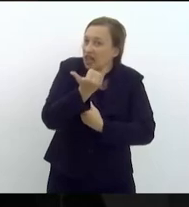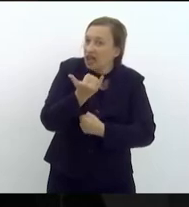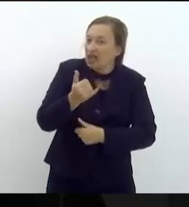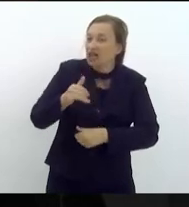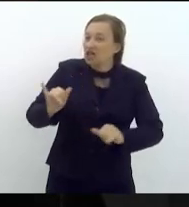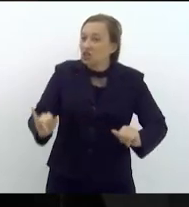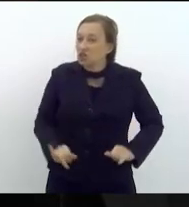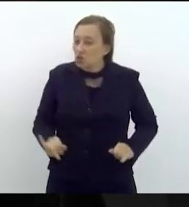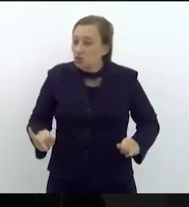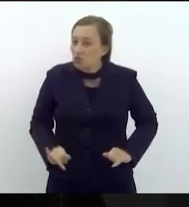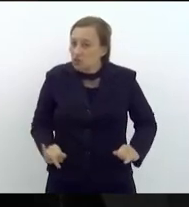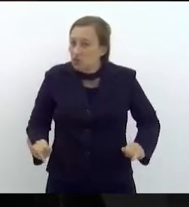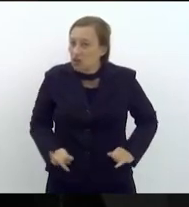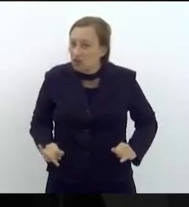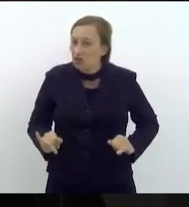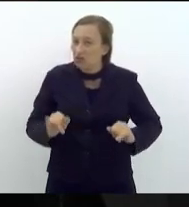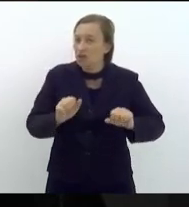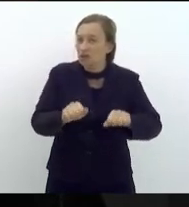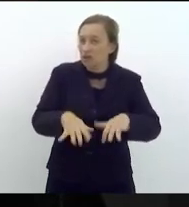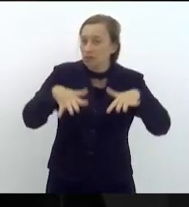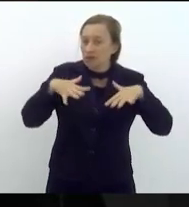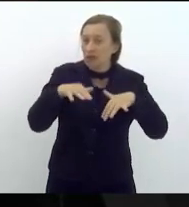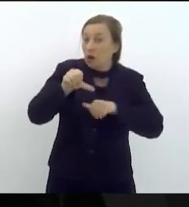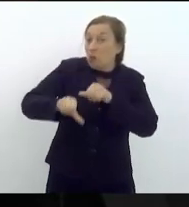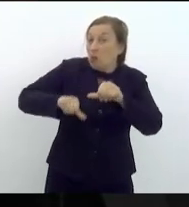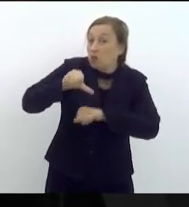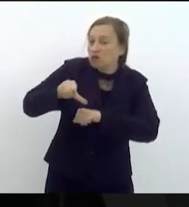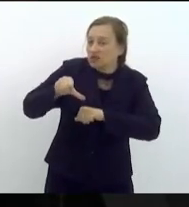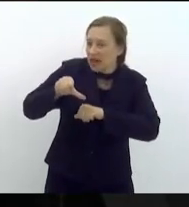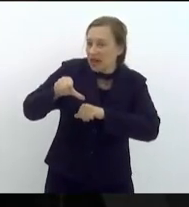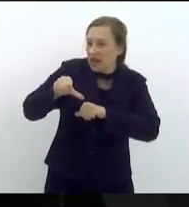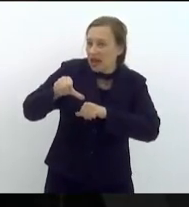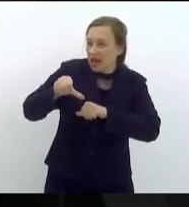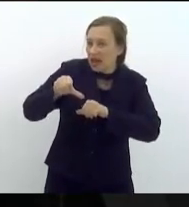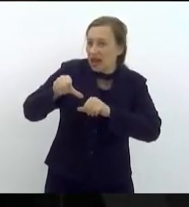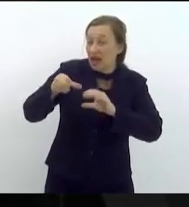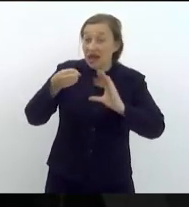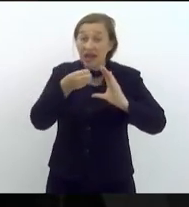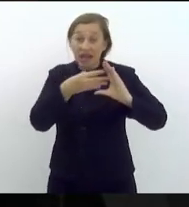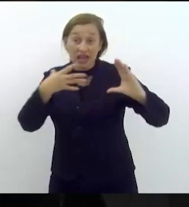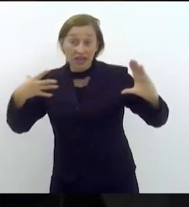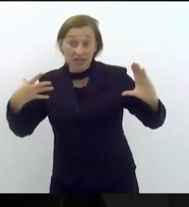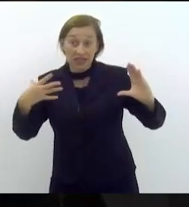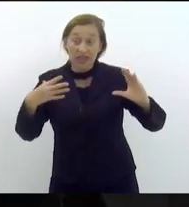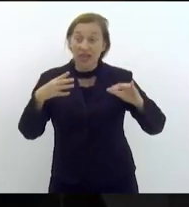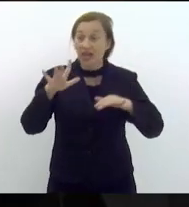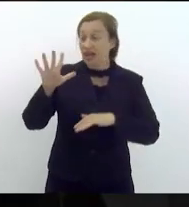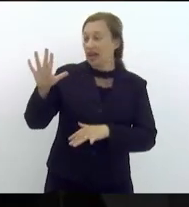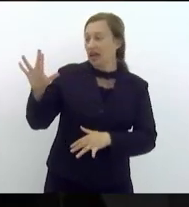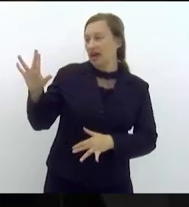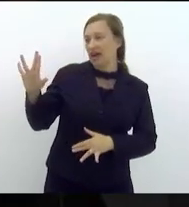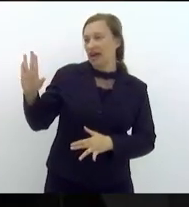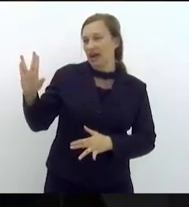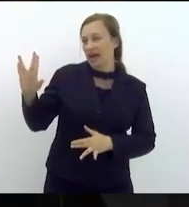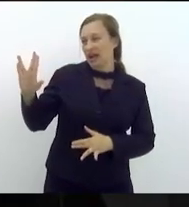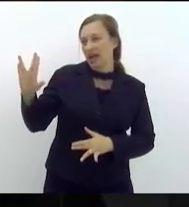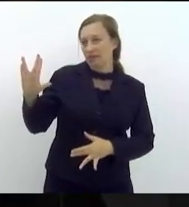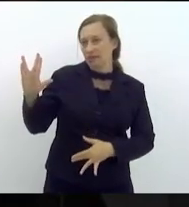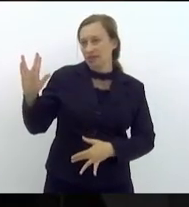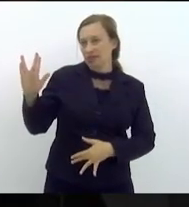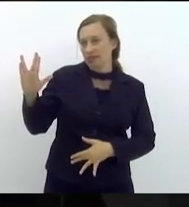apanharam muito em plenário resolveram mudar para uma tal de cannabis medicinal